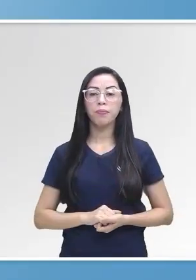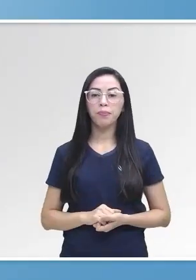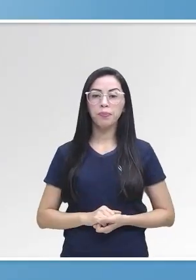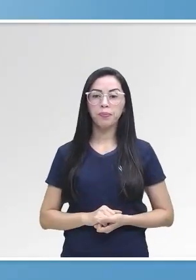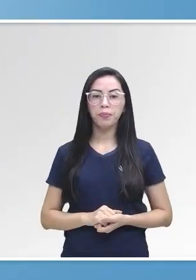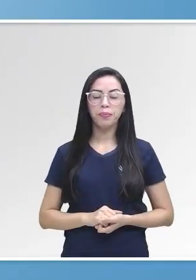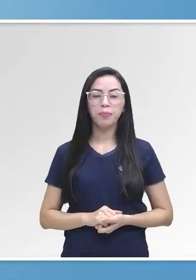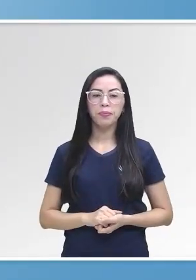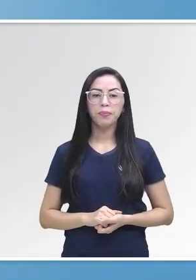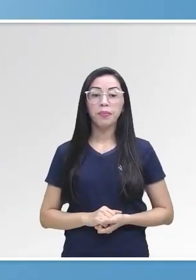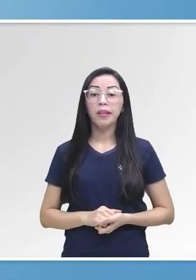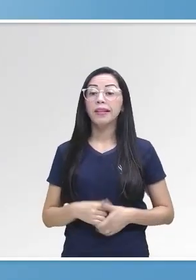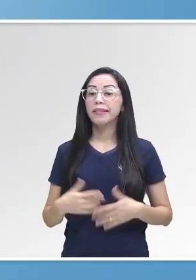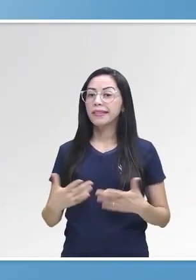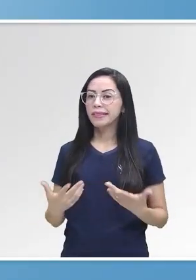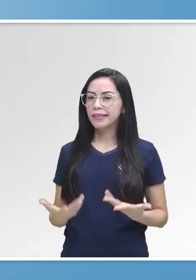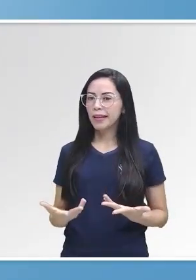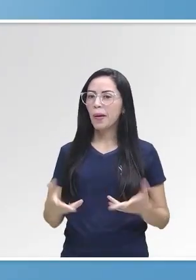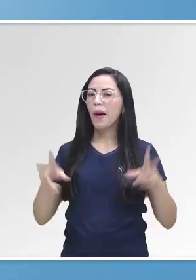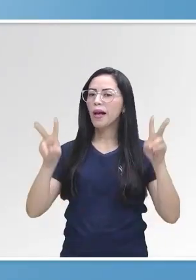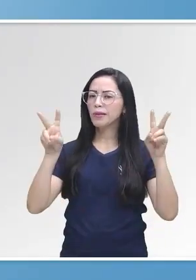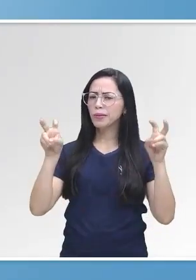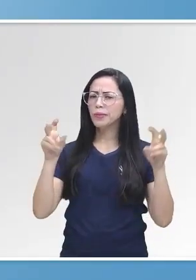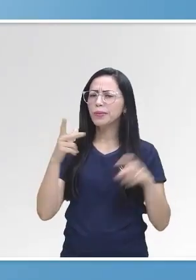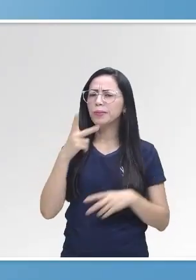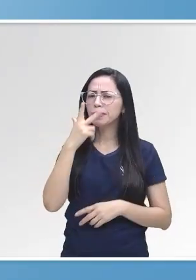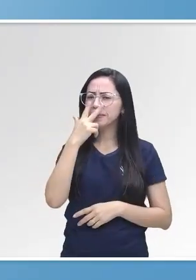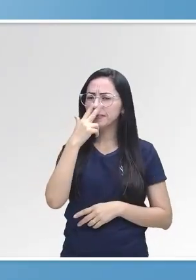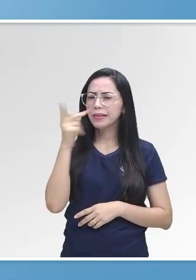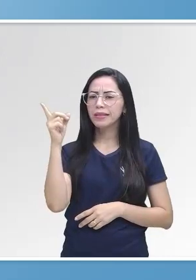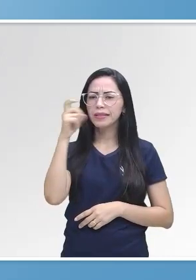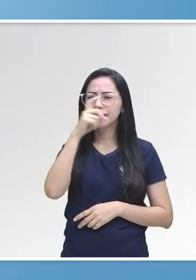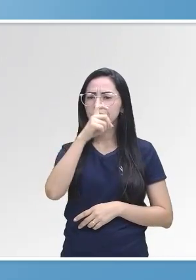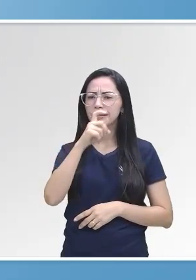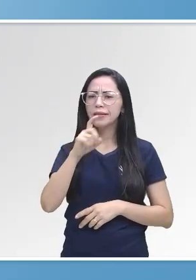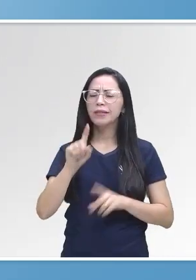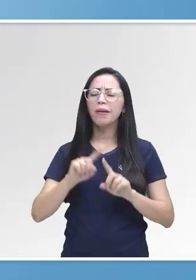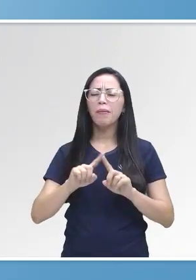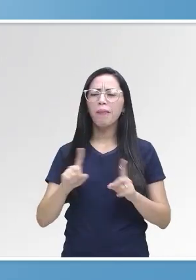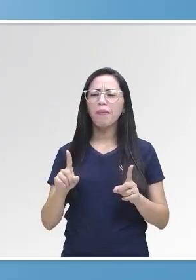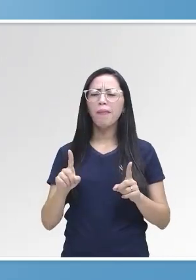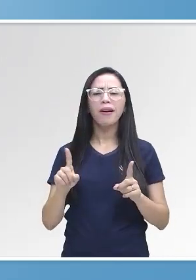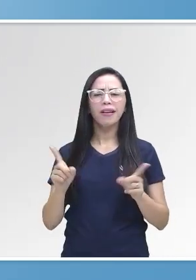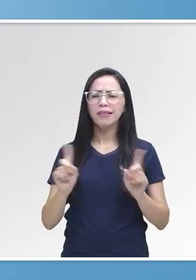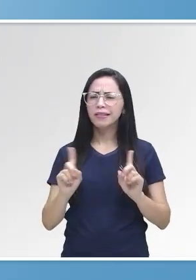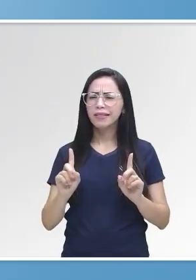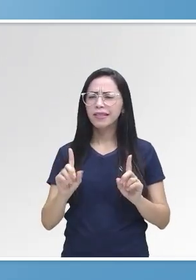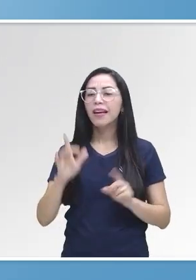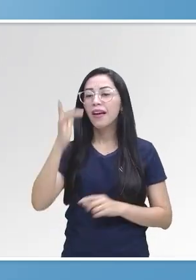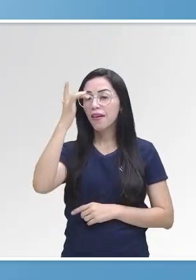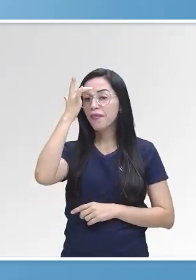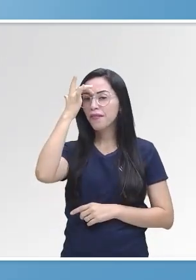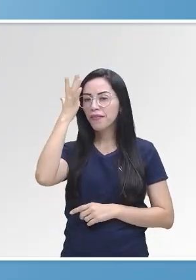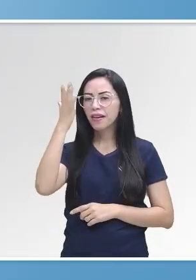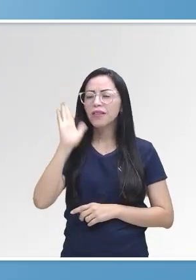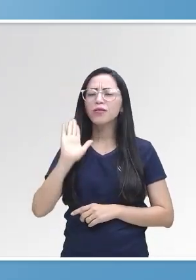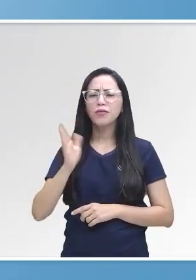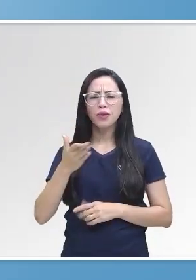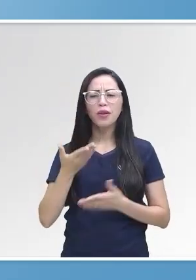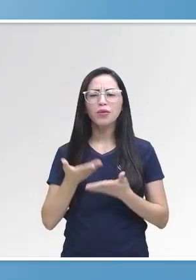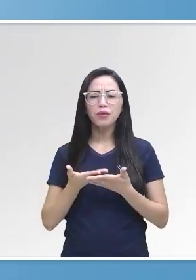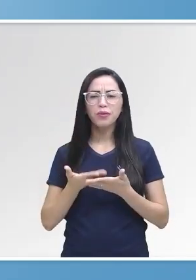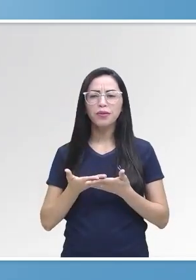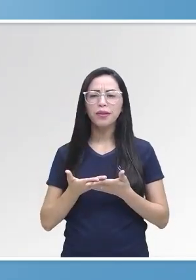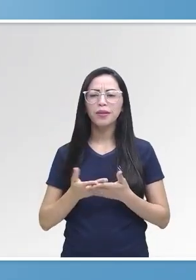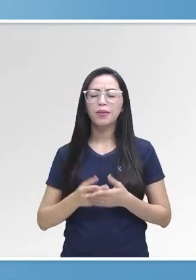o assunto parece assim né difícil mas lá não é sobre gráficos nós até estudando sobre isso